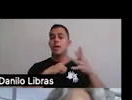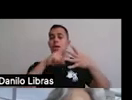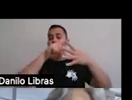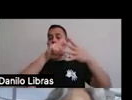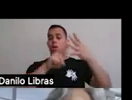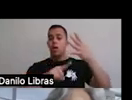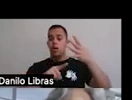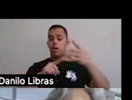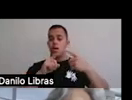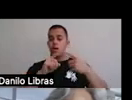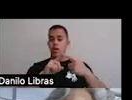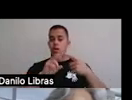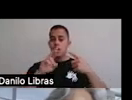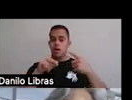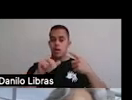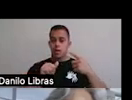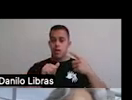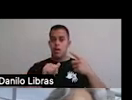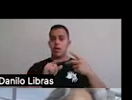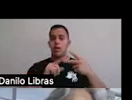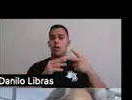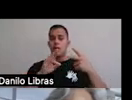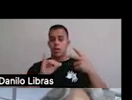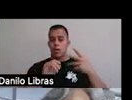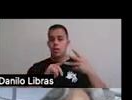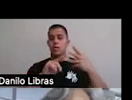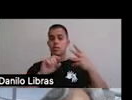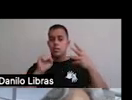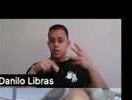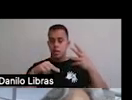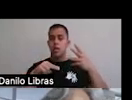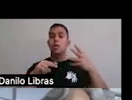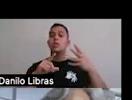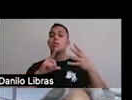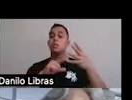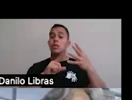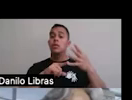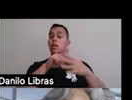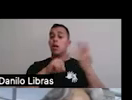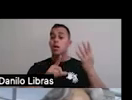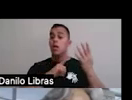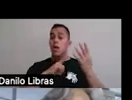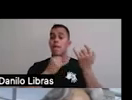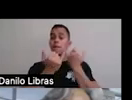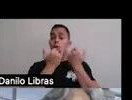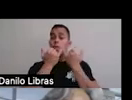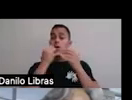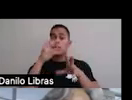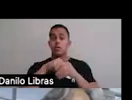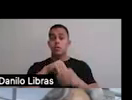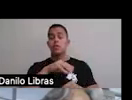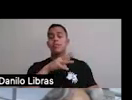A, T e C, e nessa molécula a gente carrega toda a informação de um organismo.